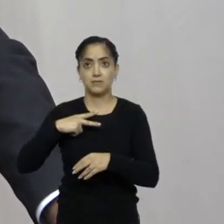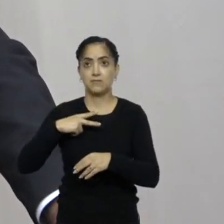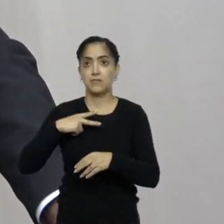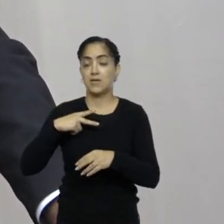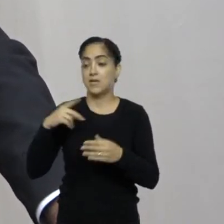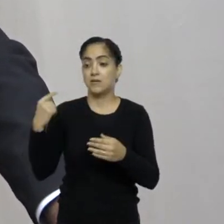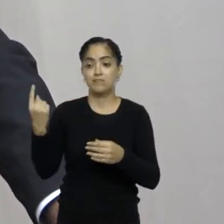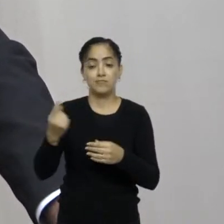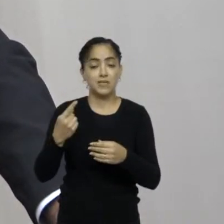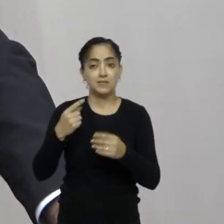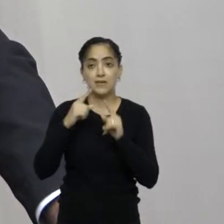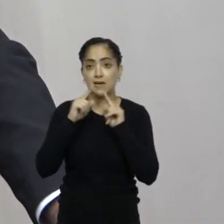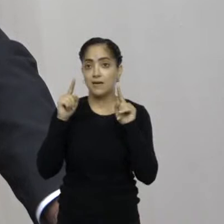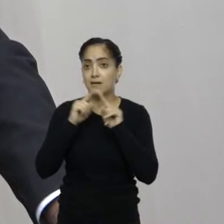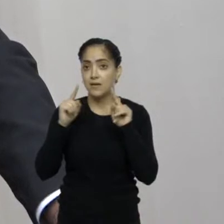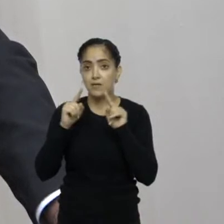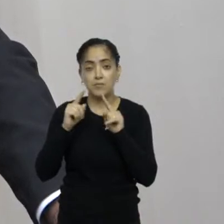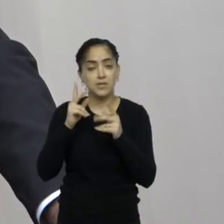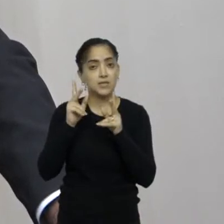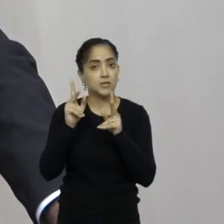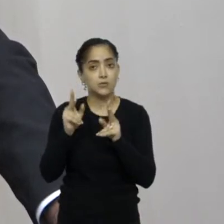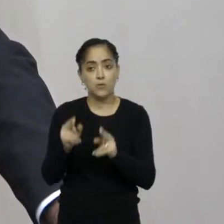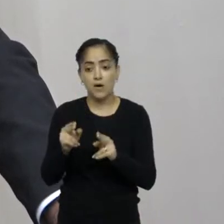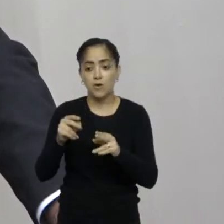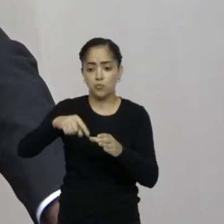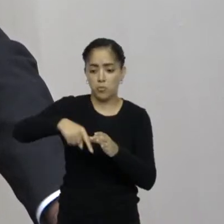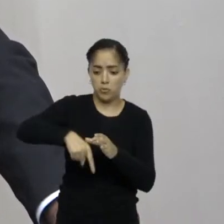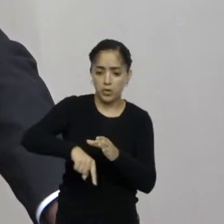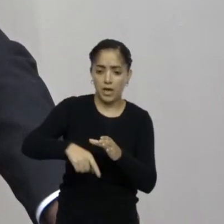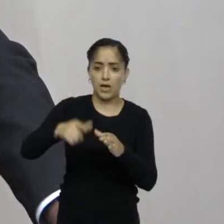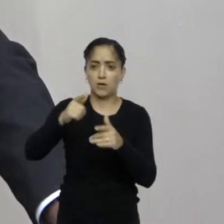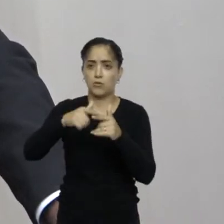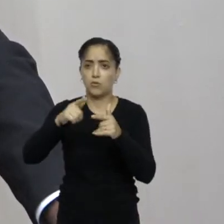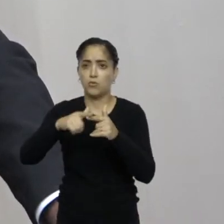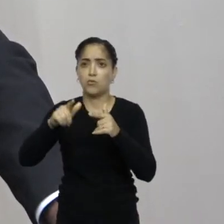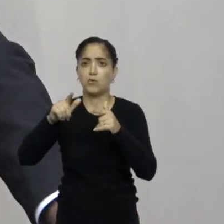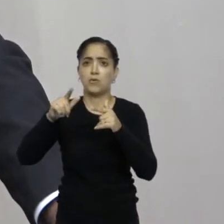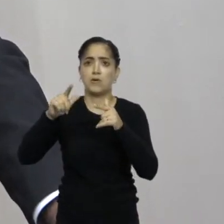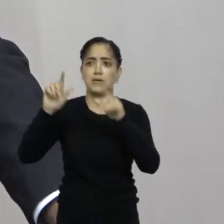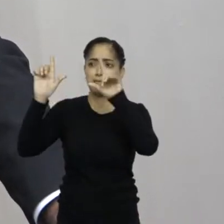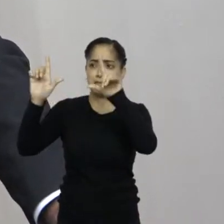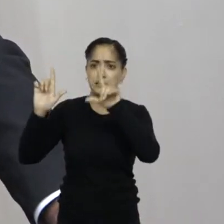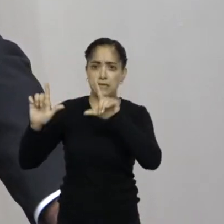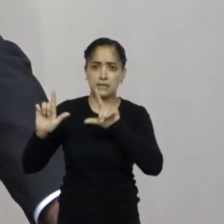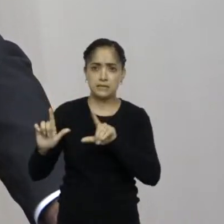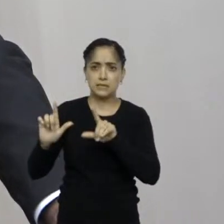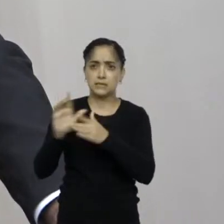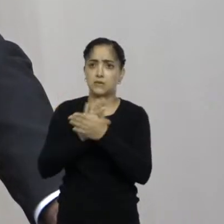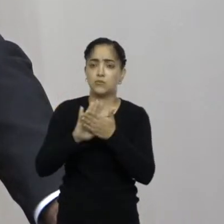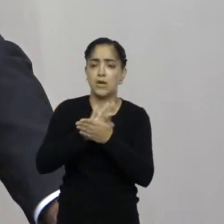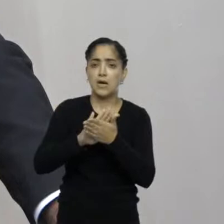estaríamos reclamando da mesma forma dos buracos, da má sinalização, do risco, dos acidentes.